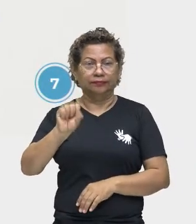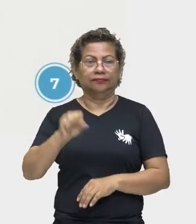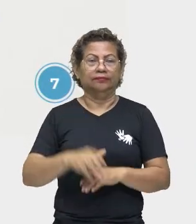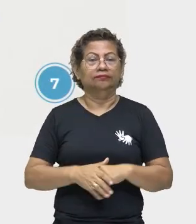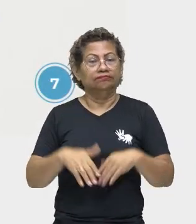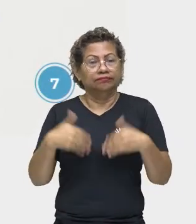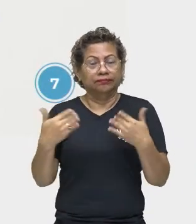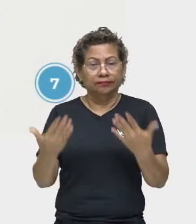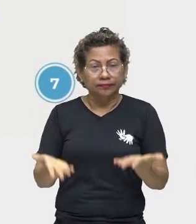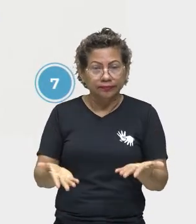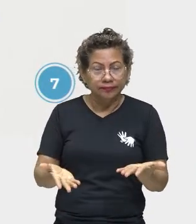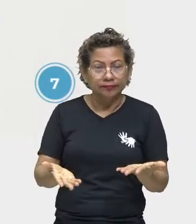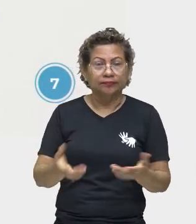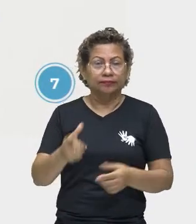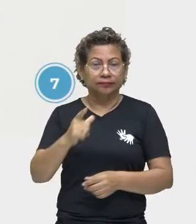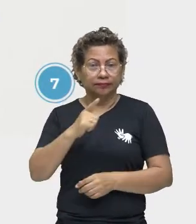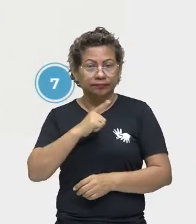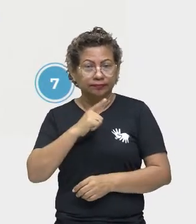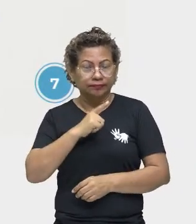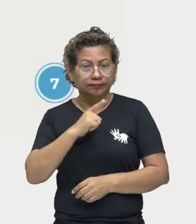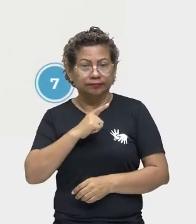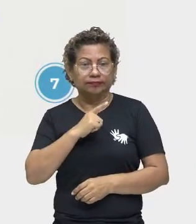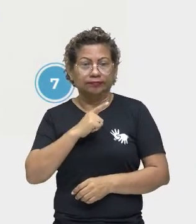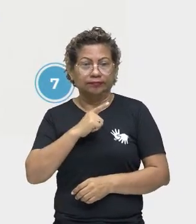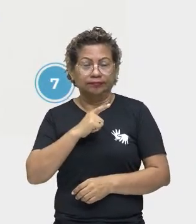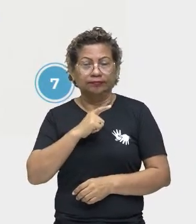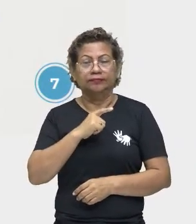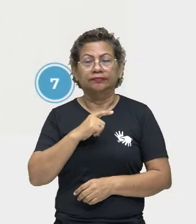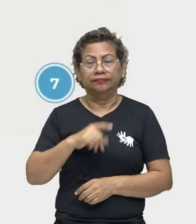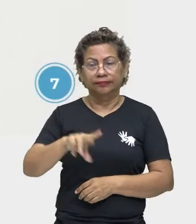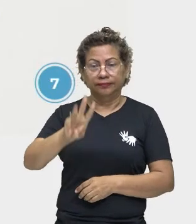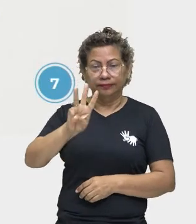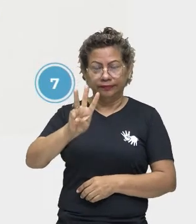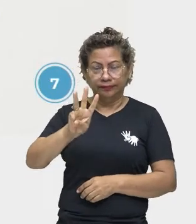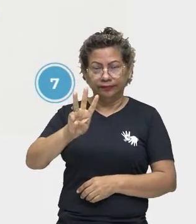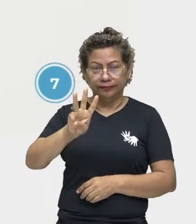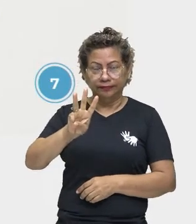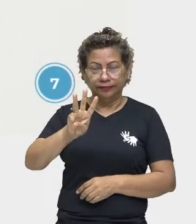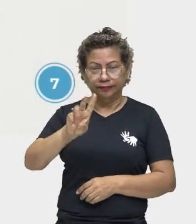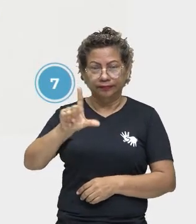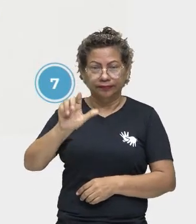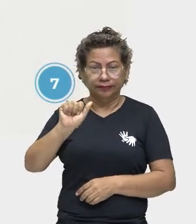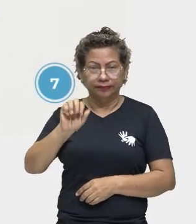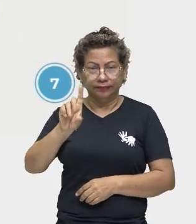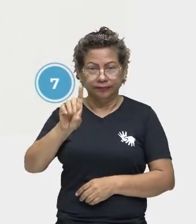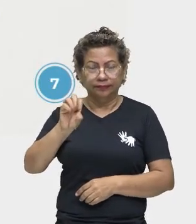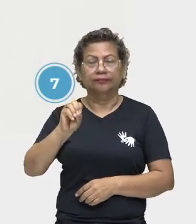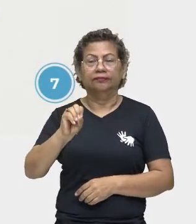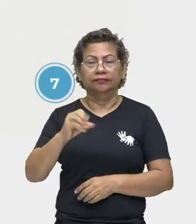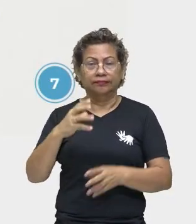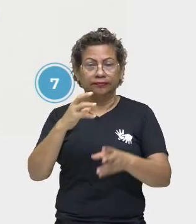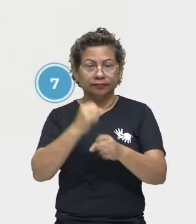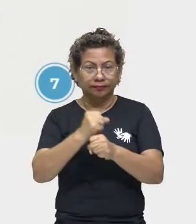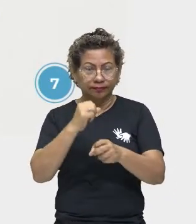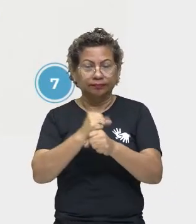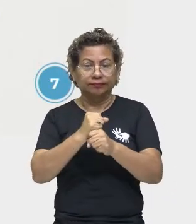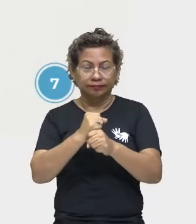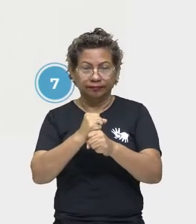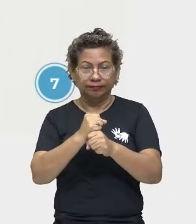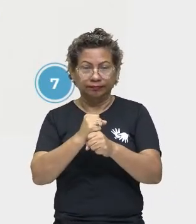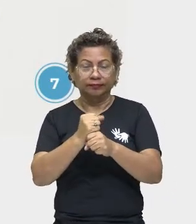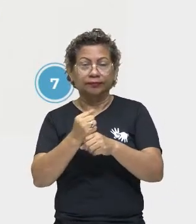que convexos, os polígonos que possuem 3 lados têm soma dos ângulos internos igual a 180